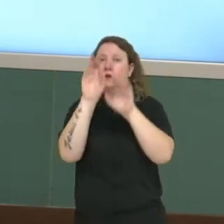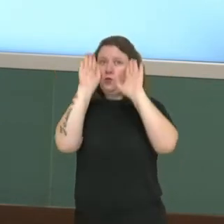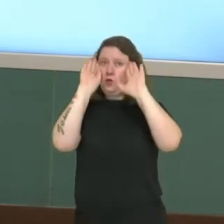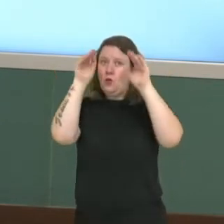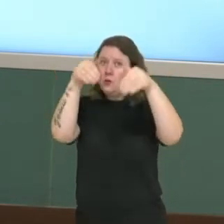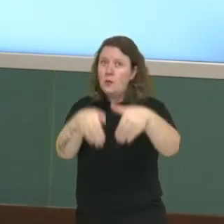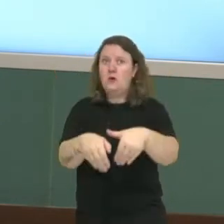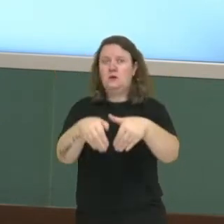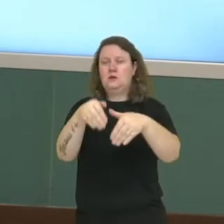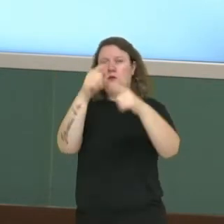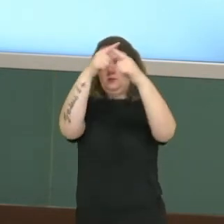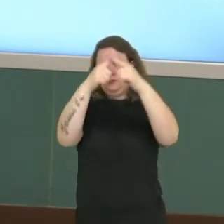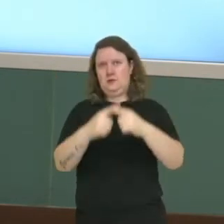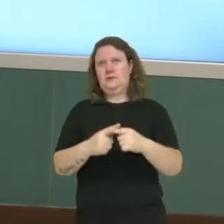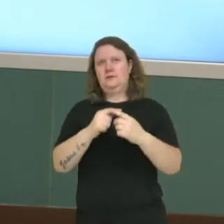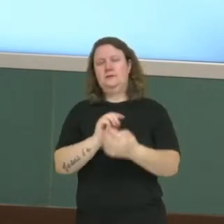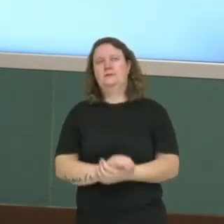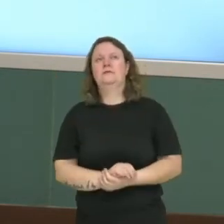para competir.